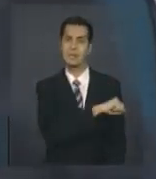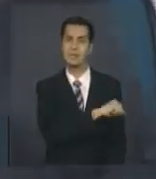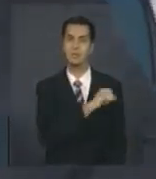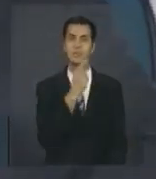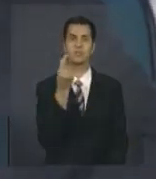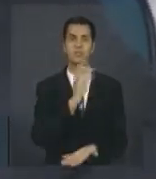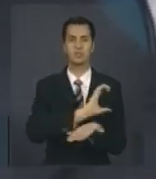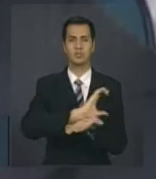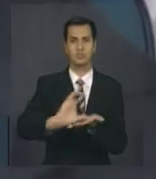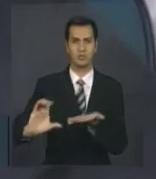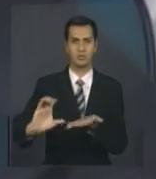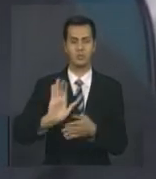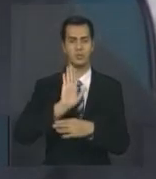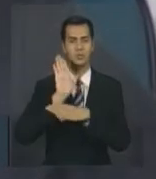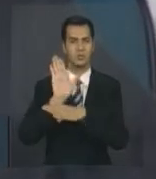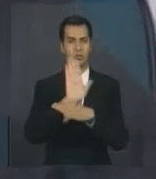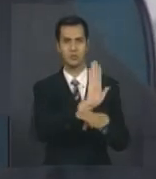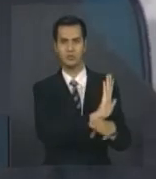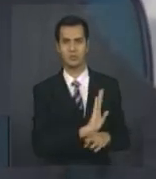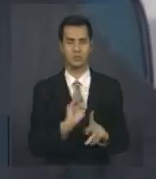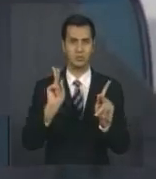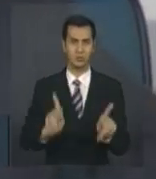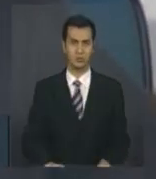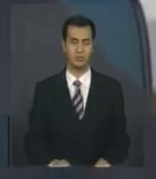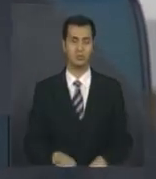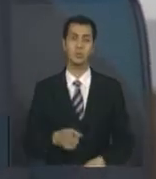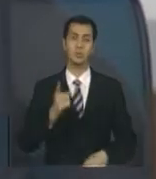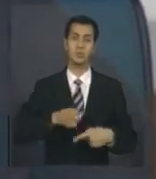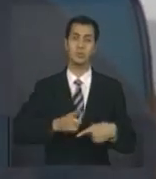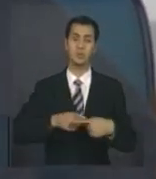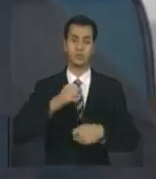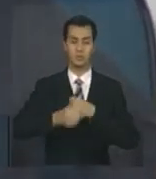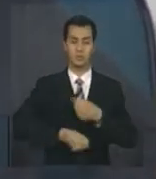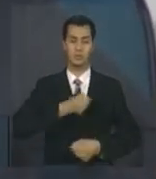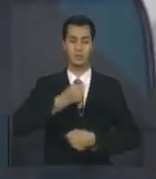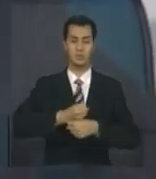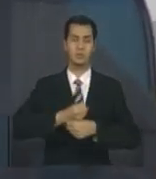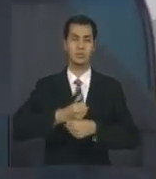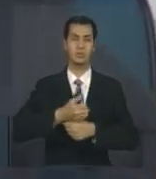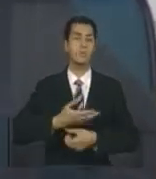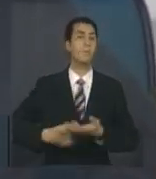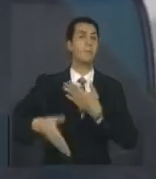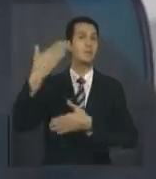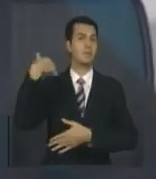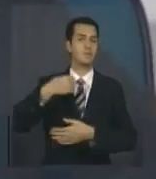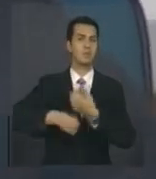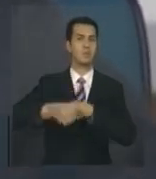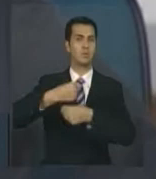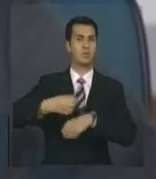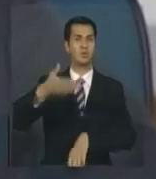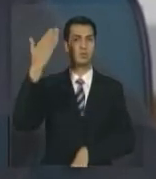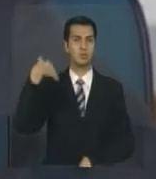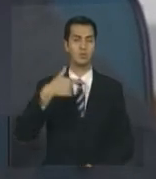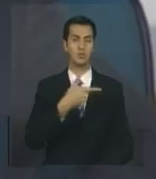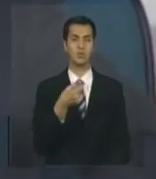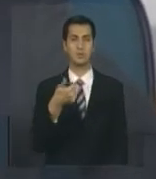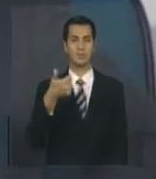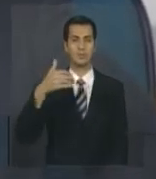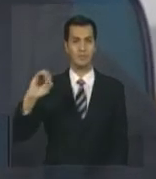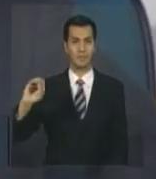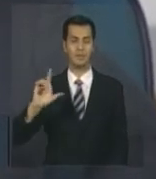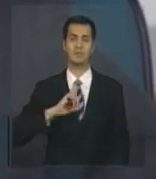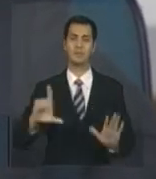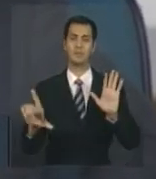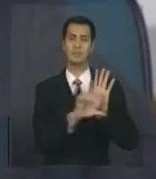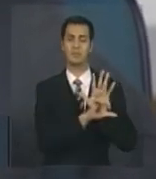desses recursos. Por quê? Porque já no ano de 2010, a legislação foi alterada para que a